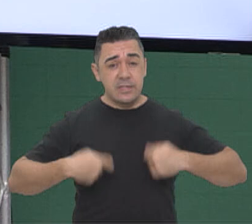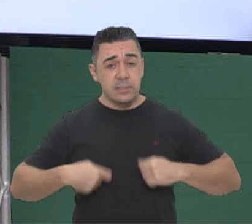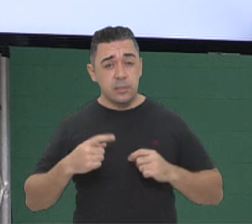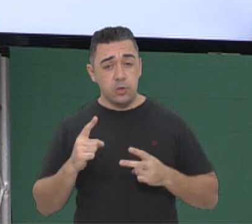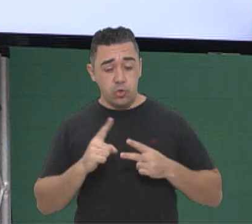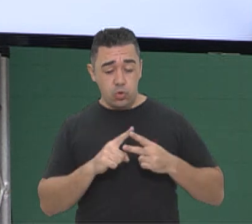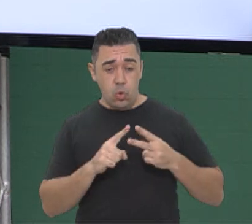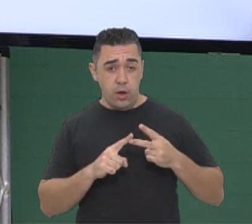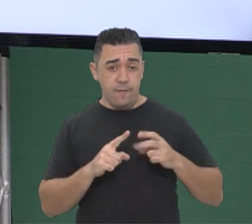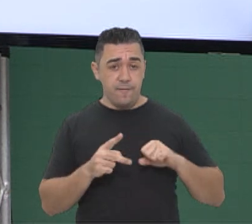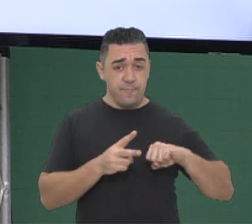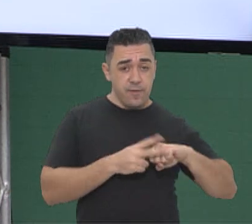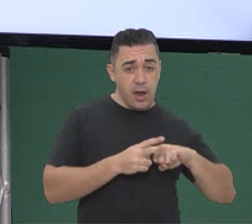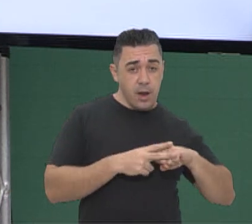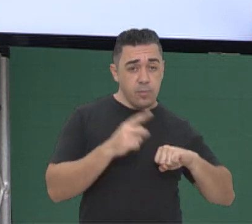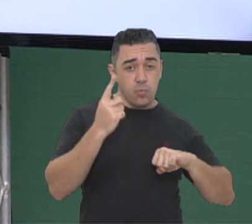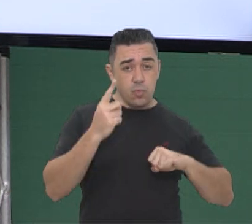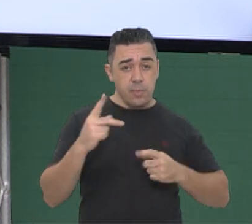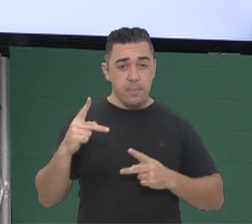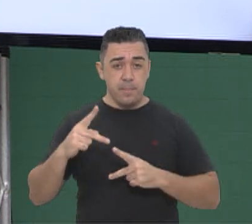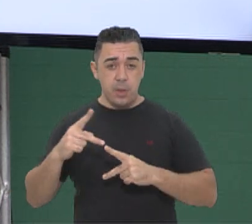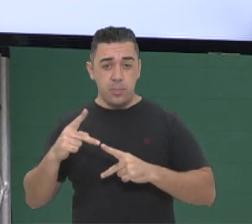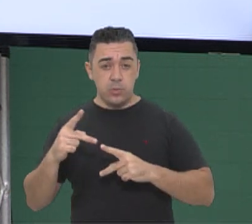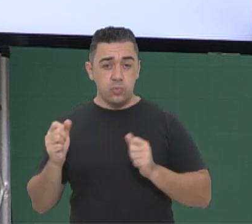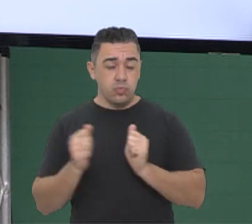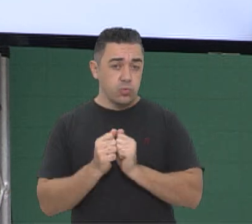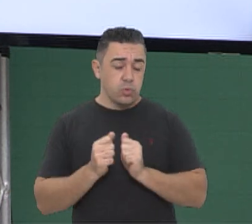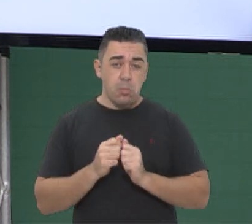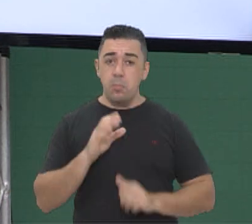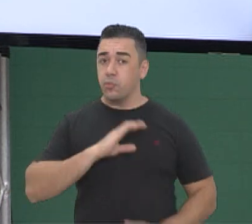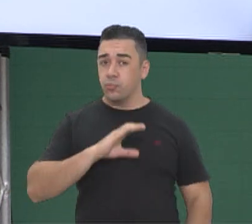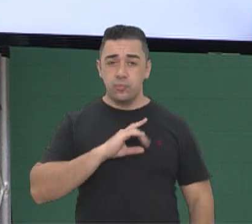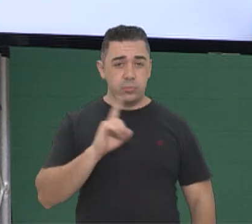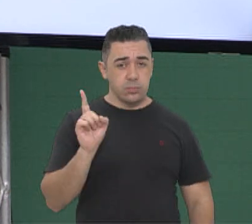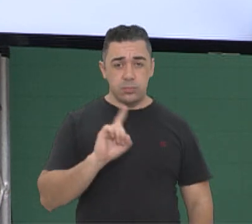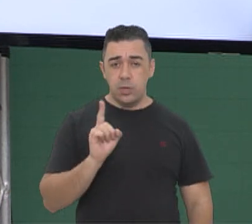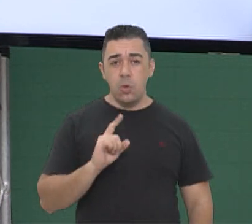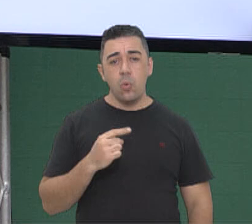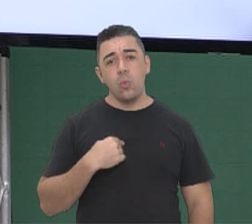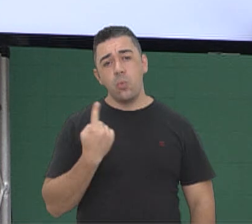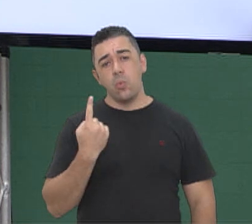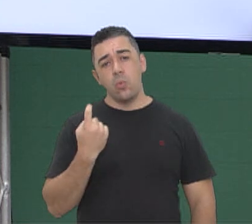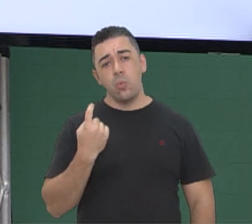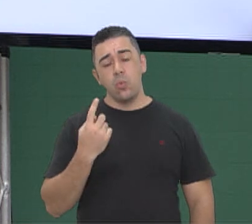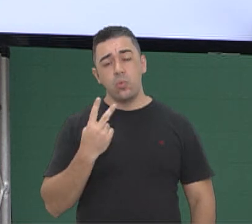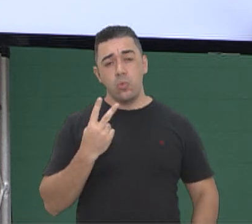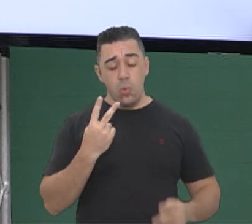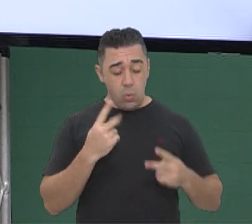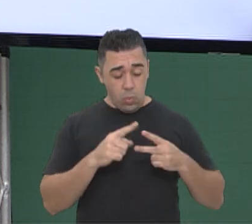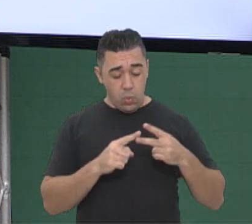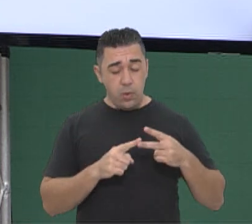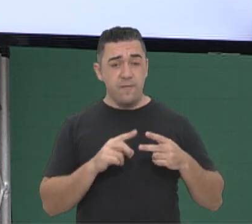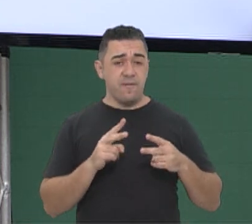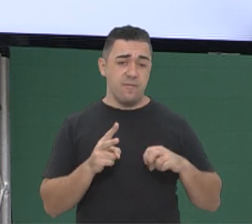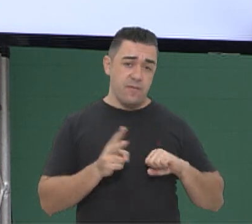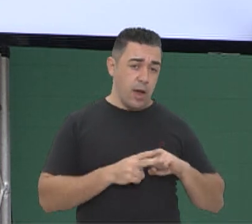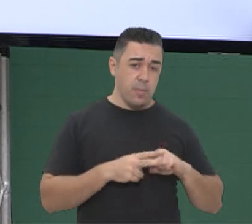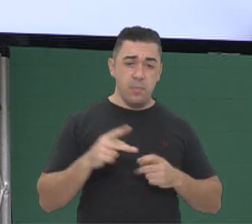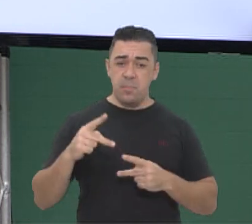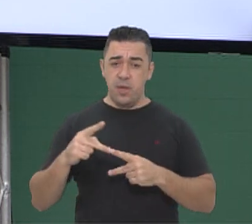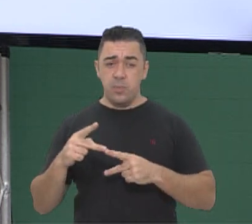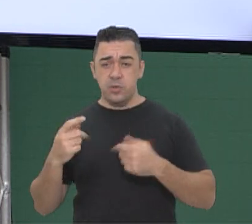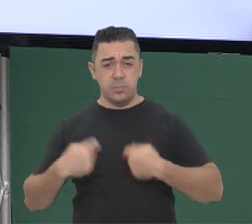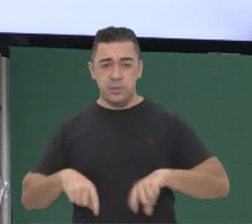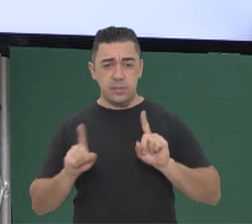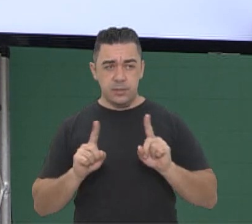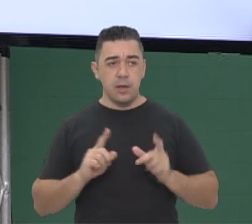2 verbos e uma preposição. Em português não, eu preciso somente de 2 verbos, eu não uso a preposição.